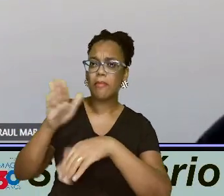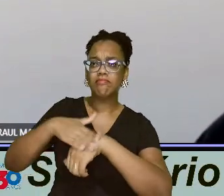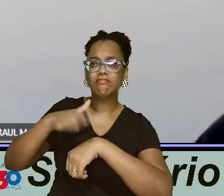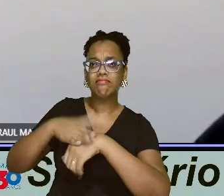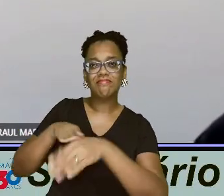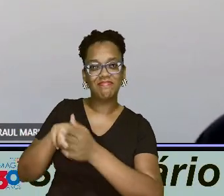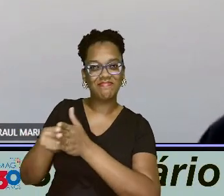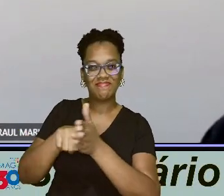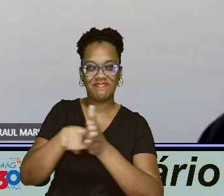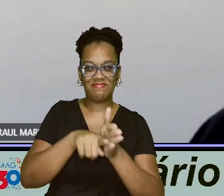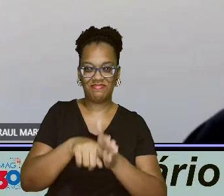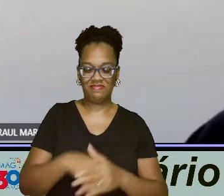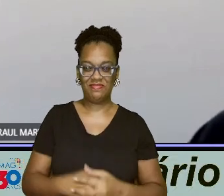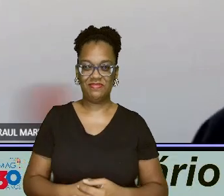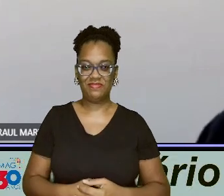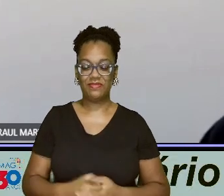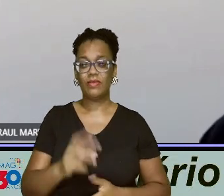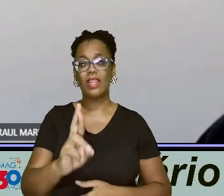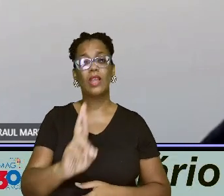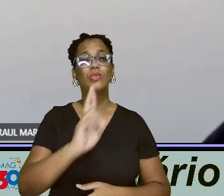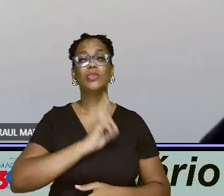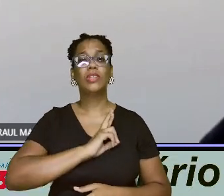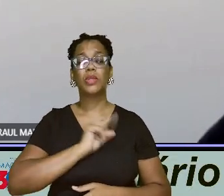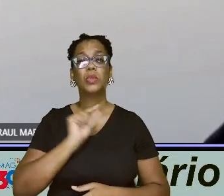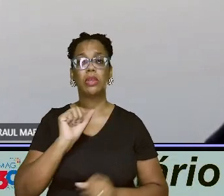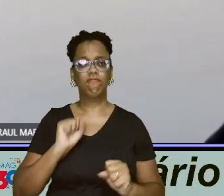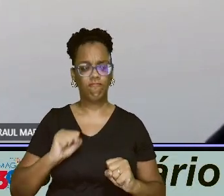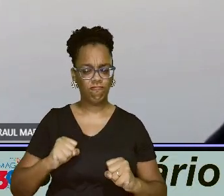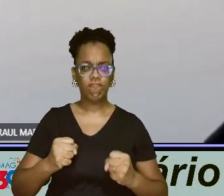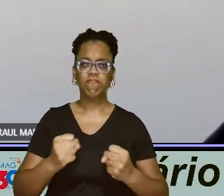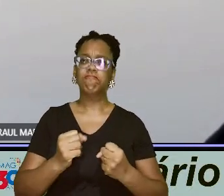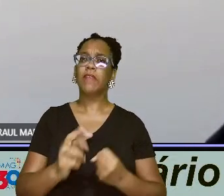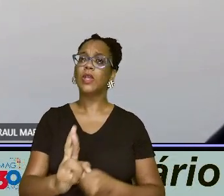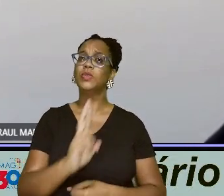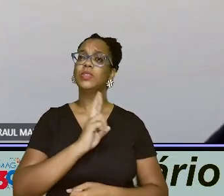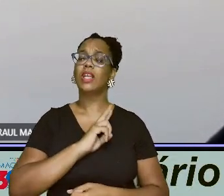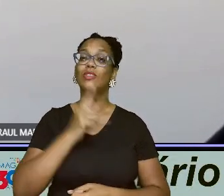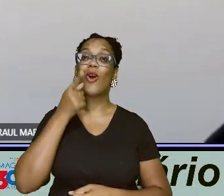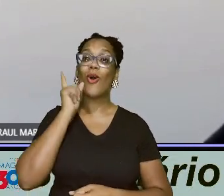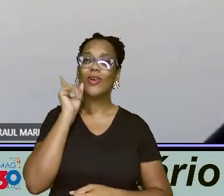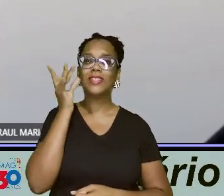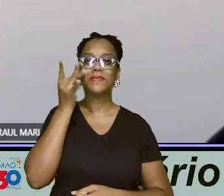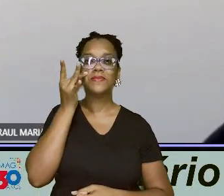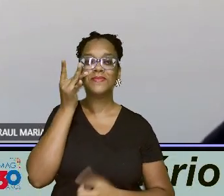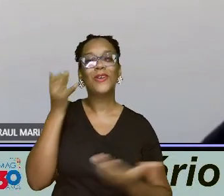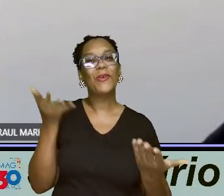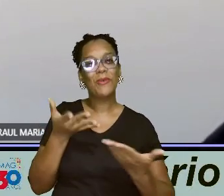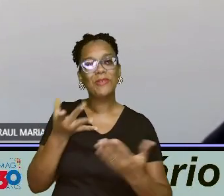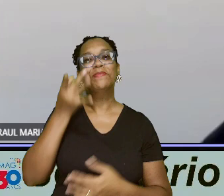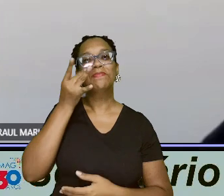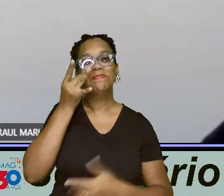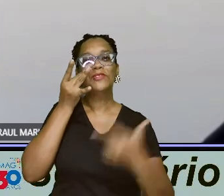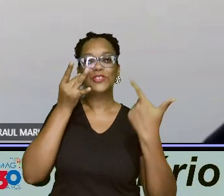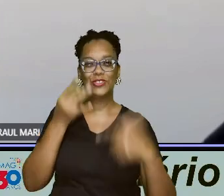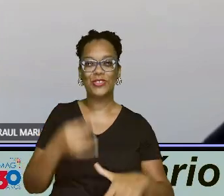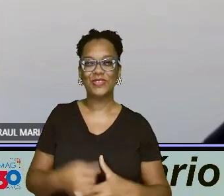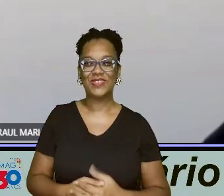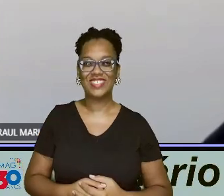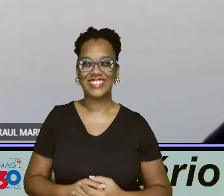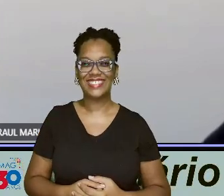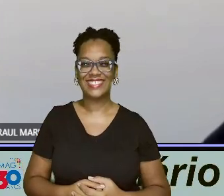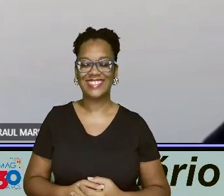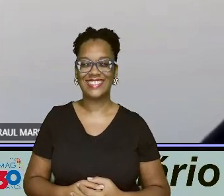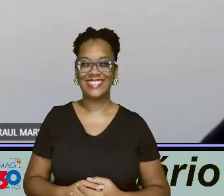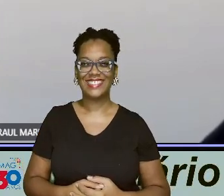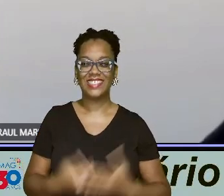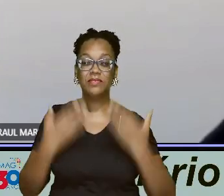o resultado desse esforço se mostrou ontem e vai se mostrar hoje de novo. As pesquisas ficaram